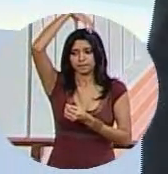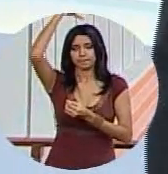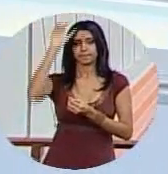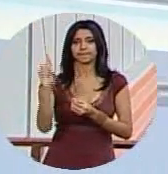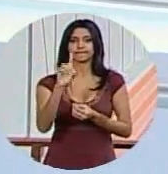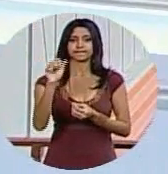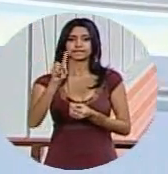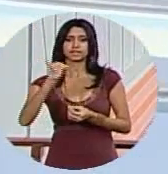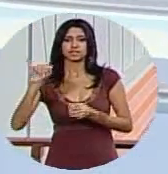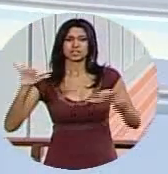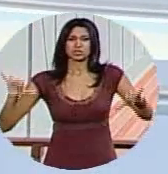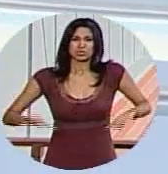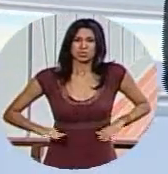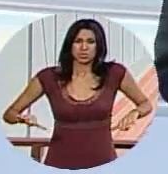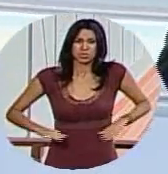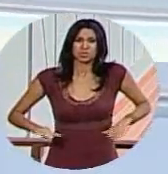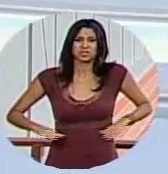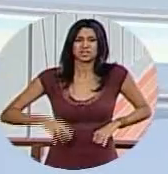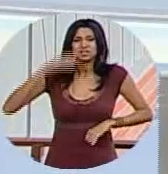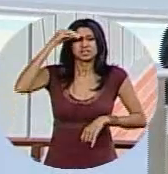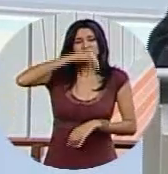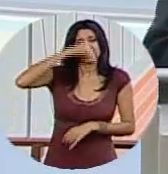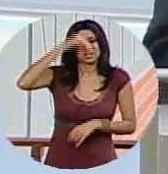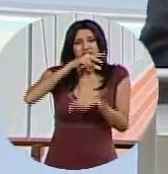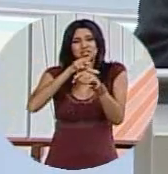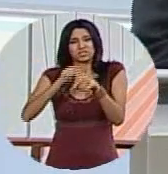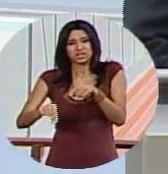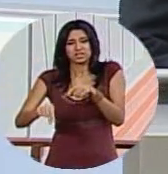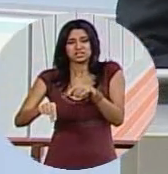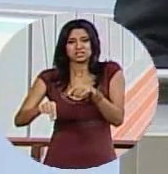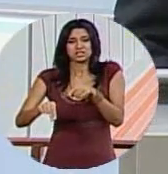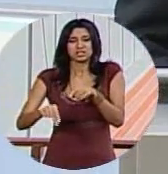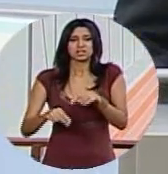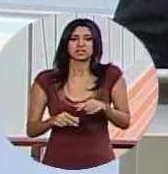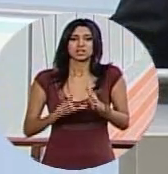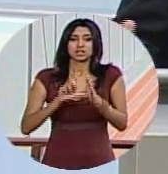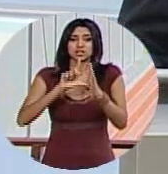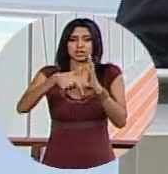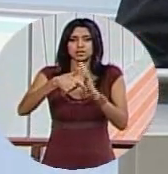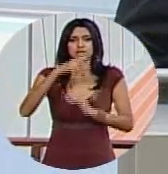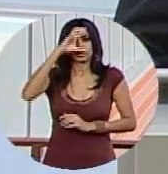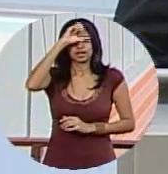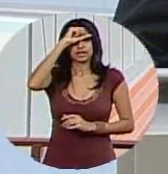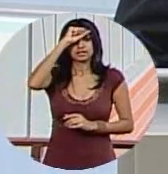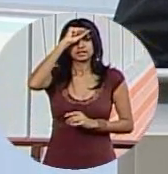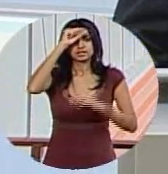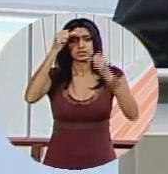de sofrer, se arrastar de um lado para o outro, pagou um preço caro, e ele chegou à seguinte